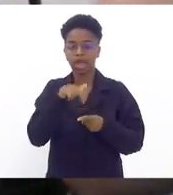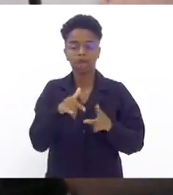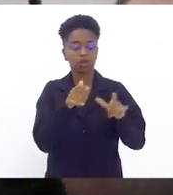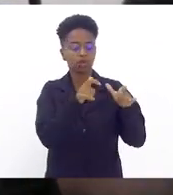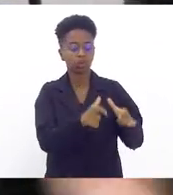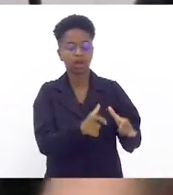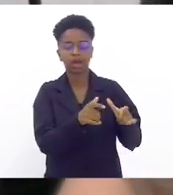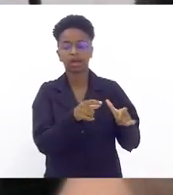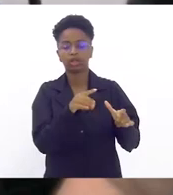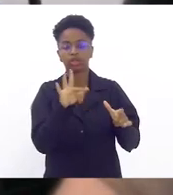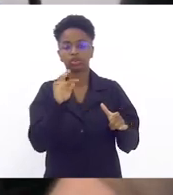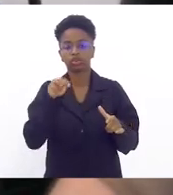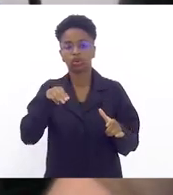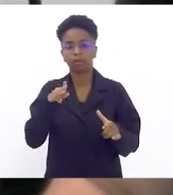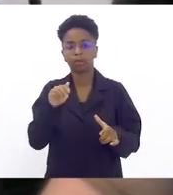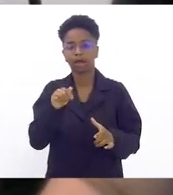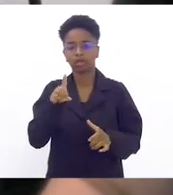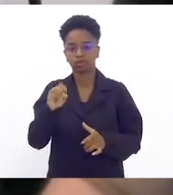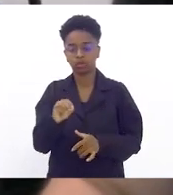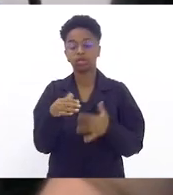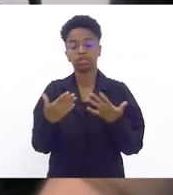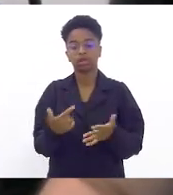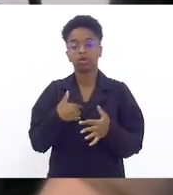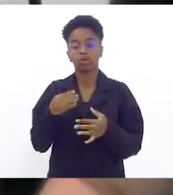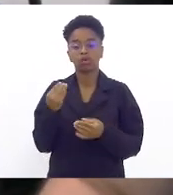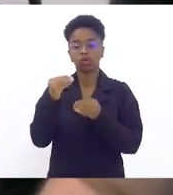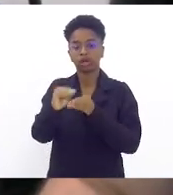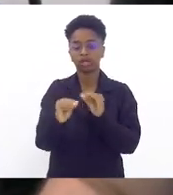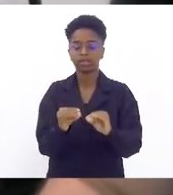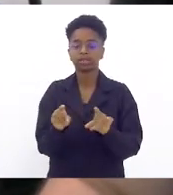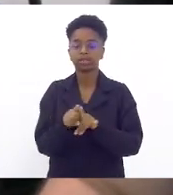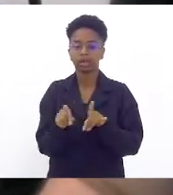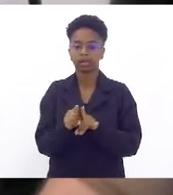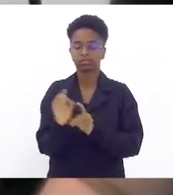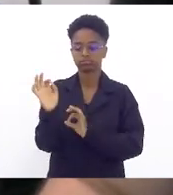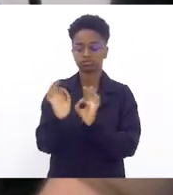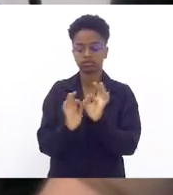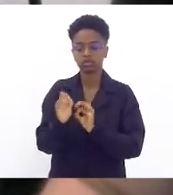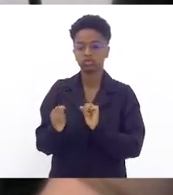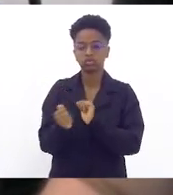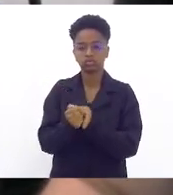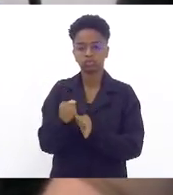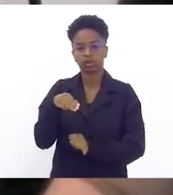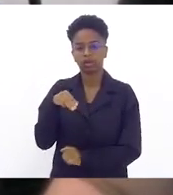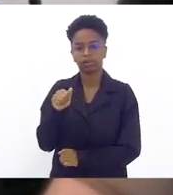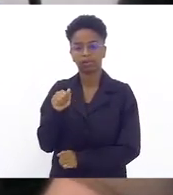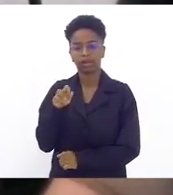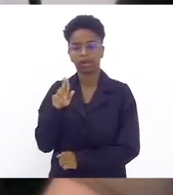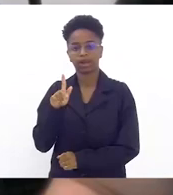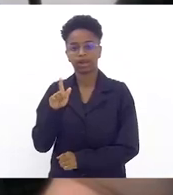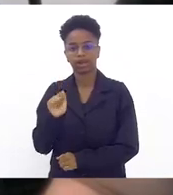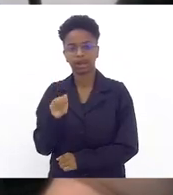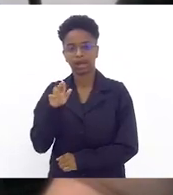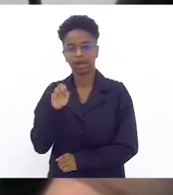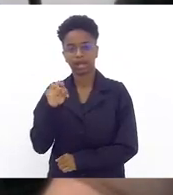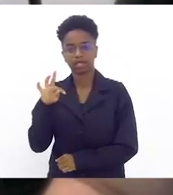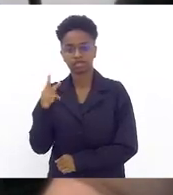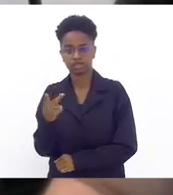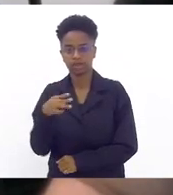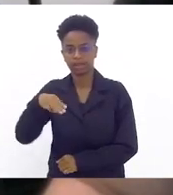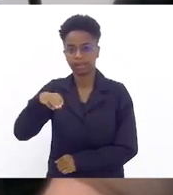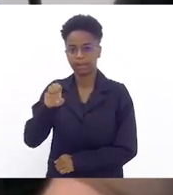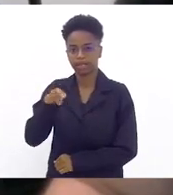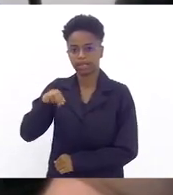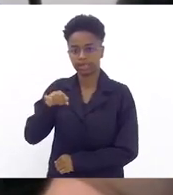e deixei consignado junto a ministra Margarete Menezes uma visita dela Independente